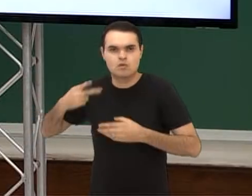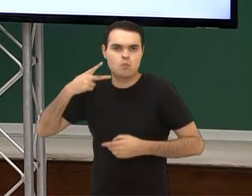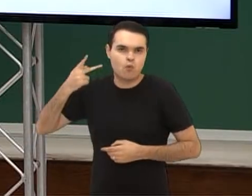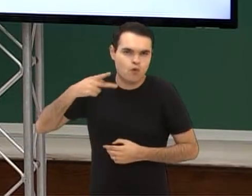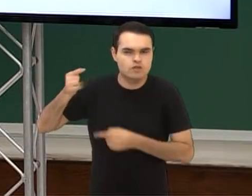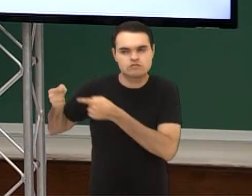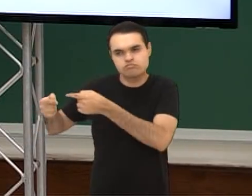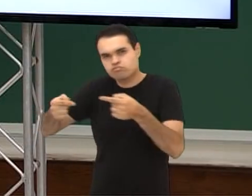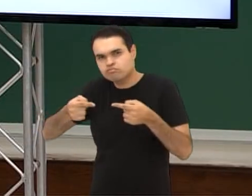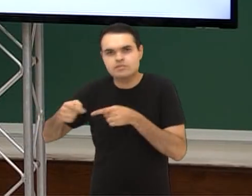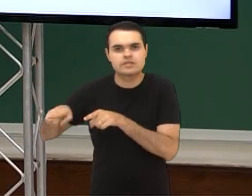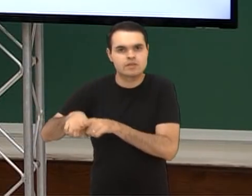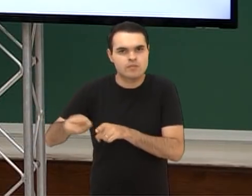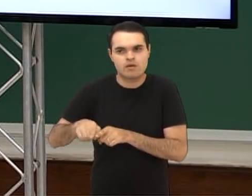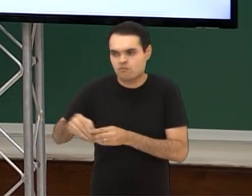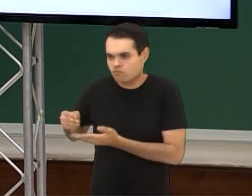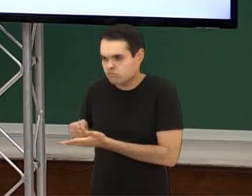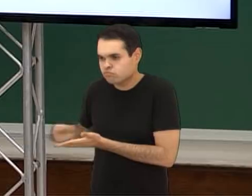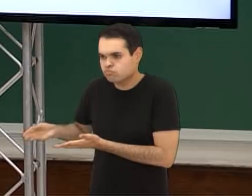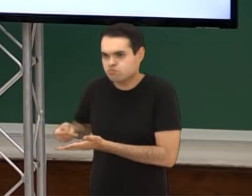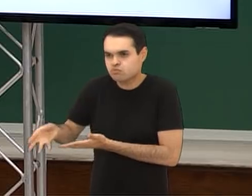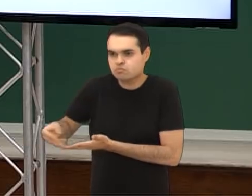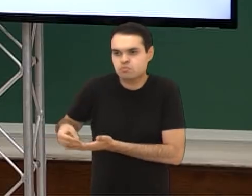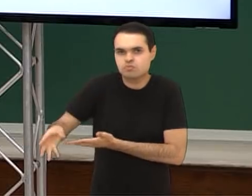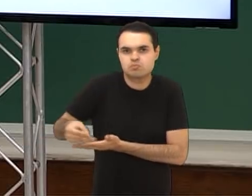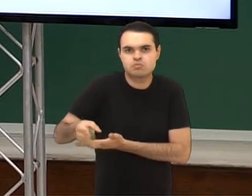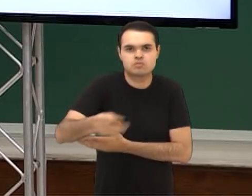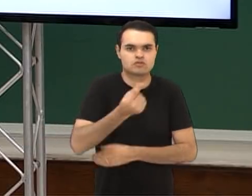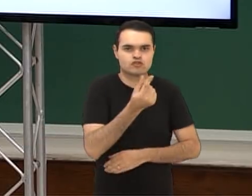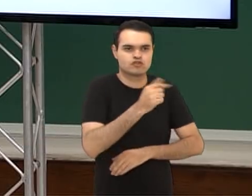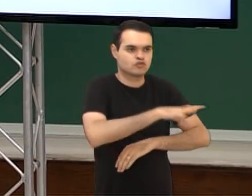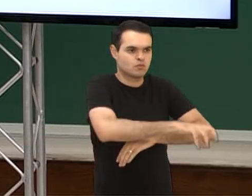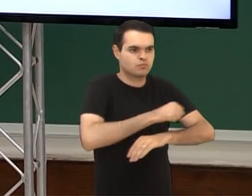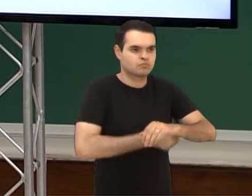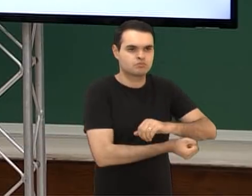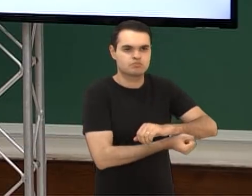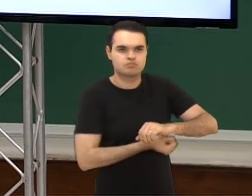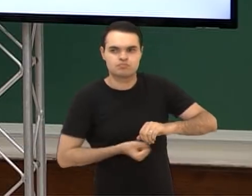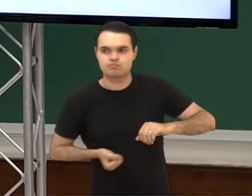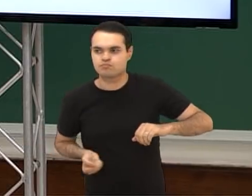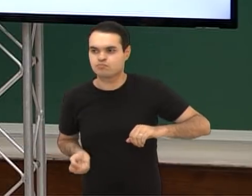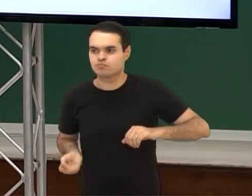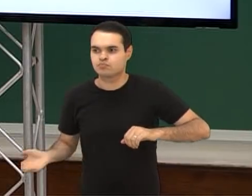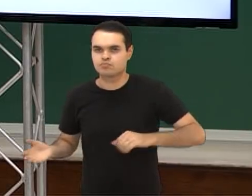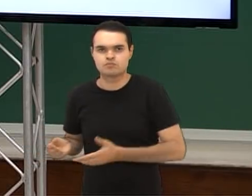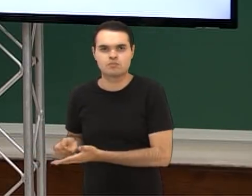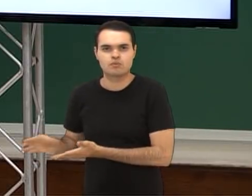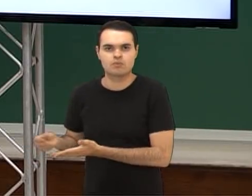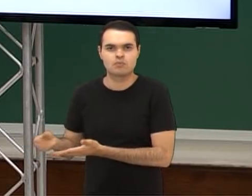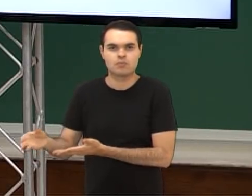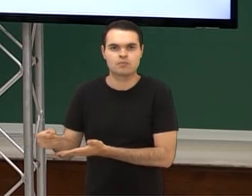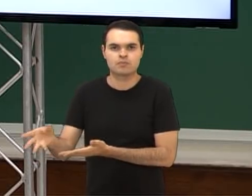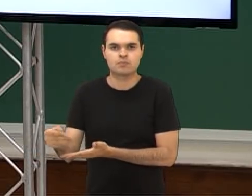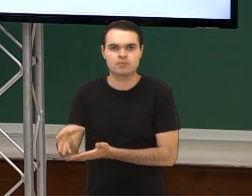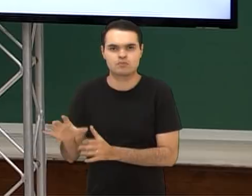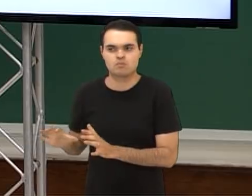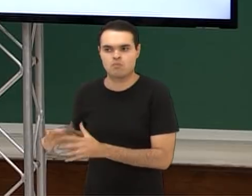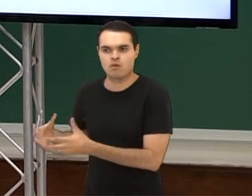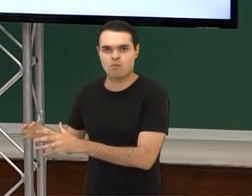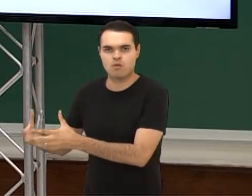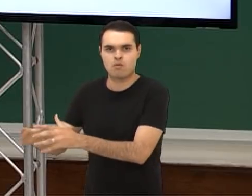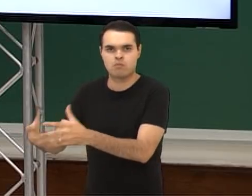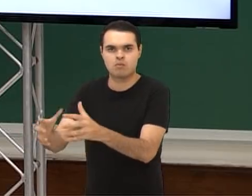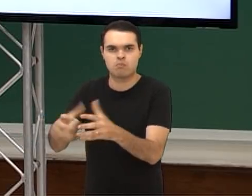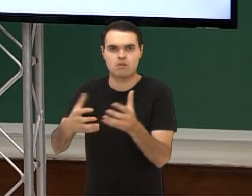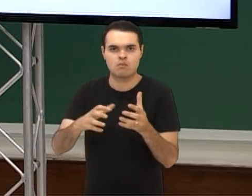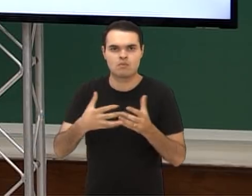de partidos políticos e dos políticos. Então era um dinheiro desviado que entrava então para esses partidos